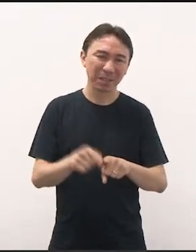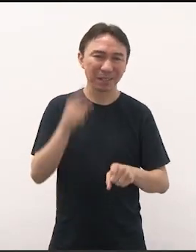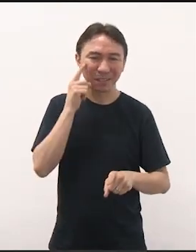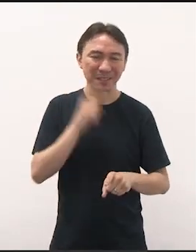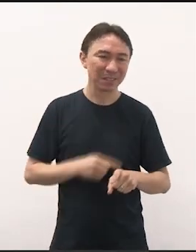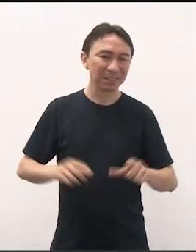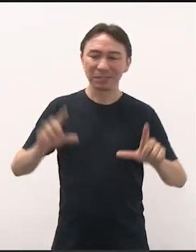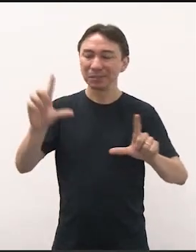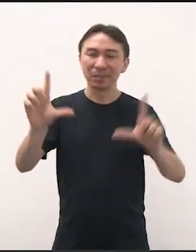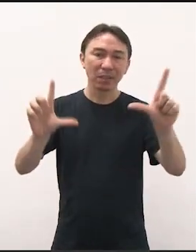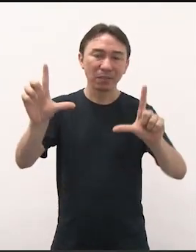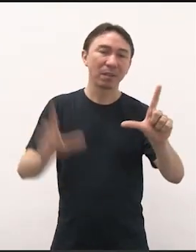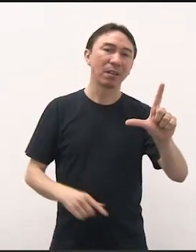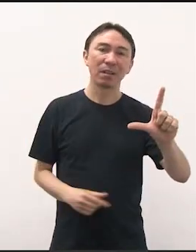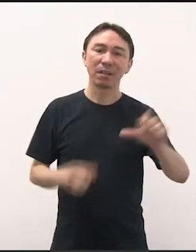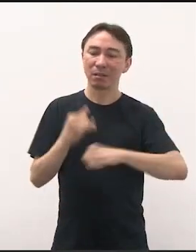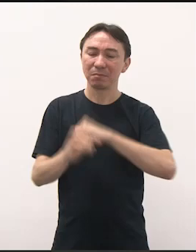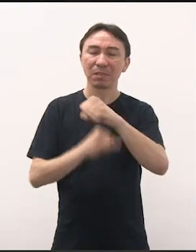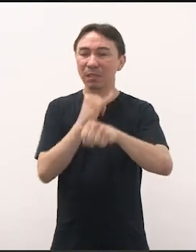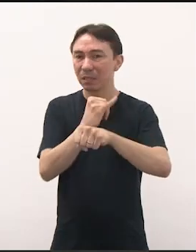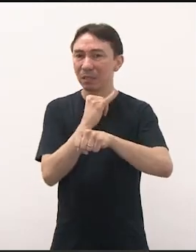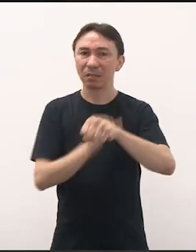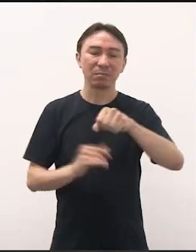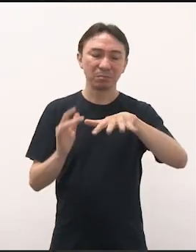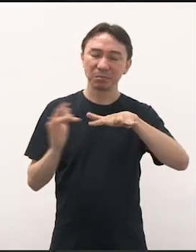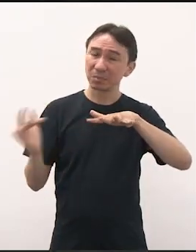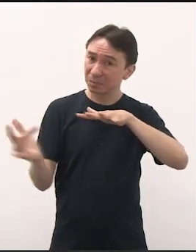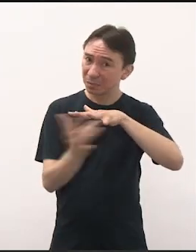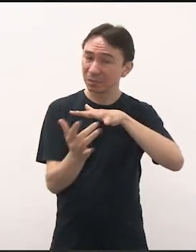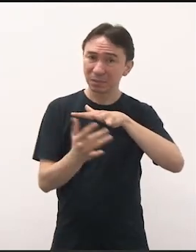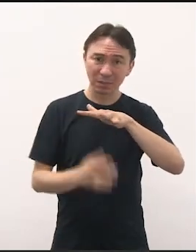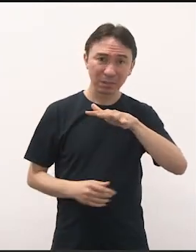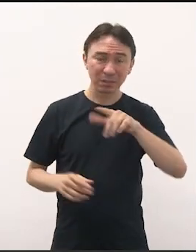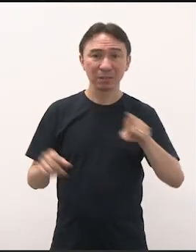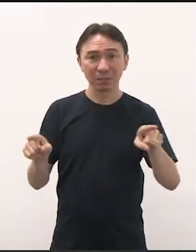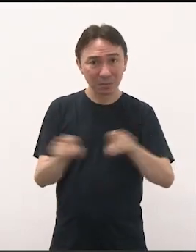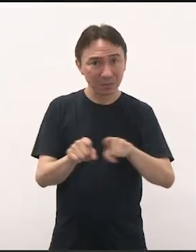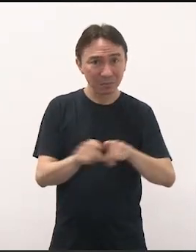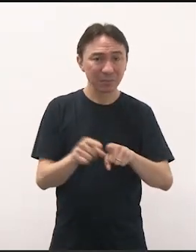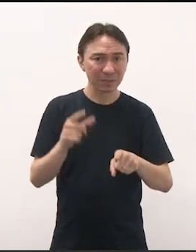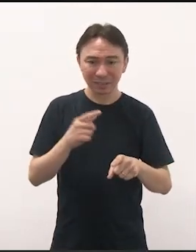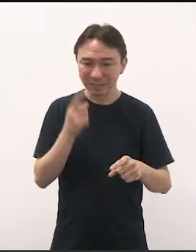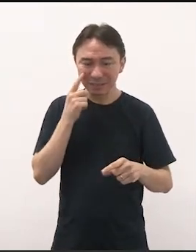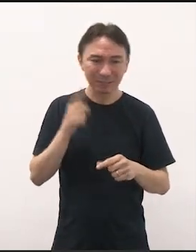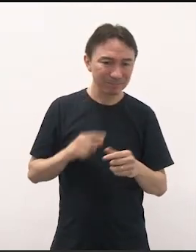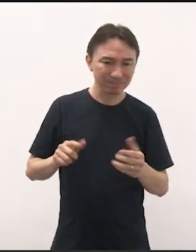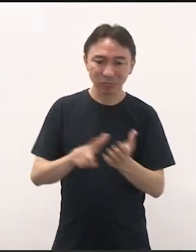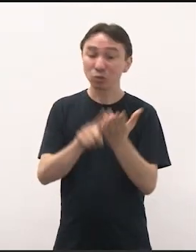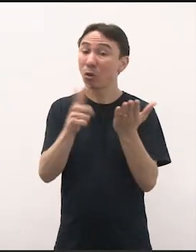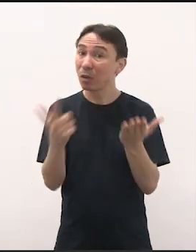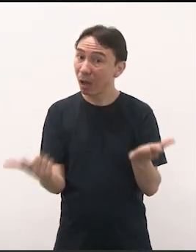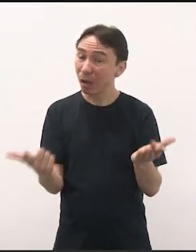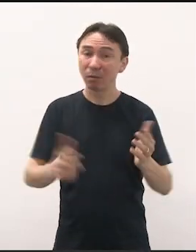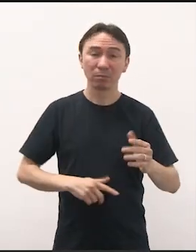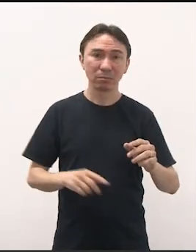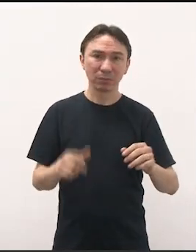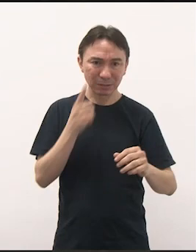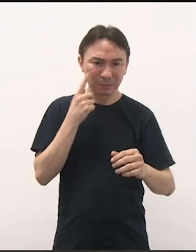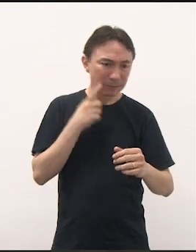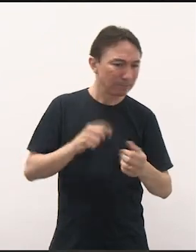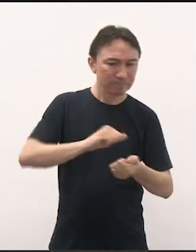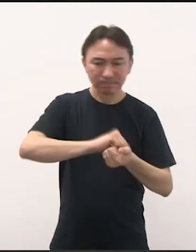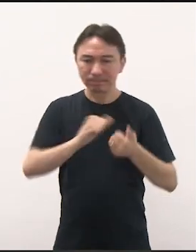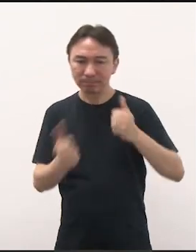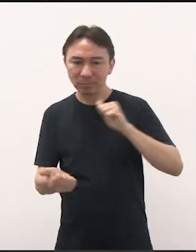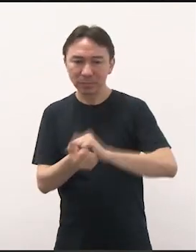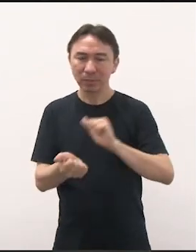ajustado para fazer esse tipo de promoção do tema durante setembro, e a gente tem trabalhado nessa mesma perspectiva.